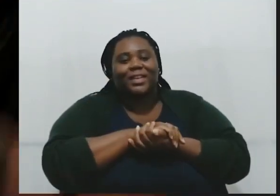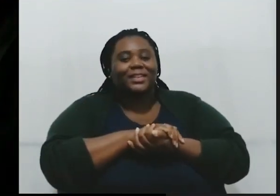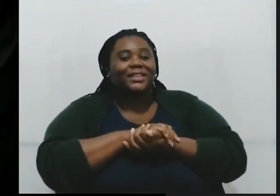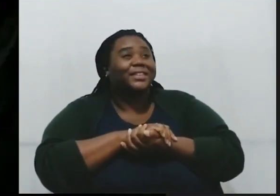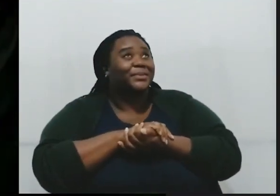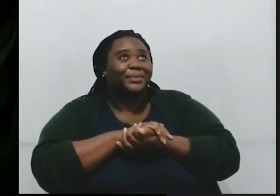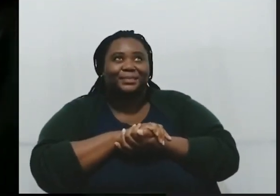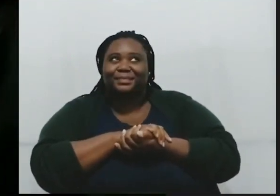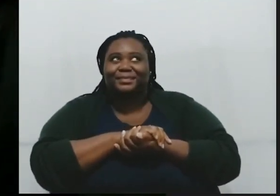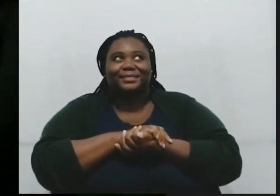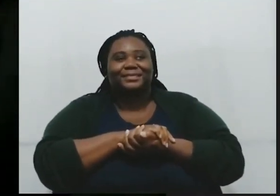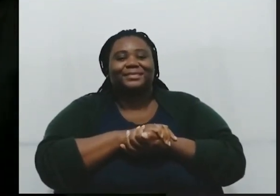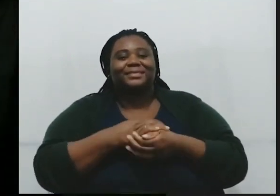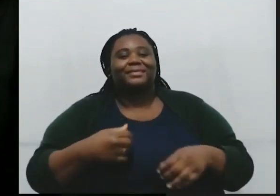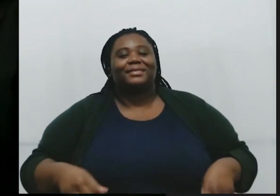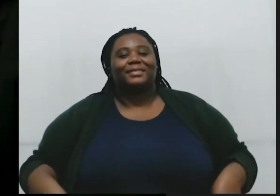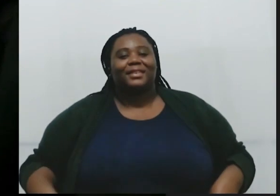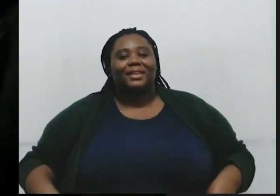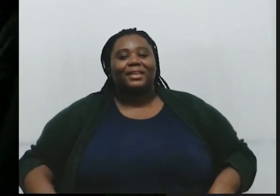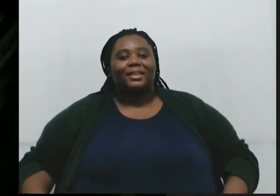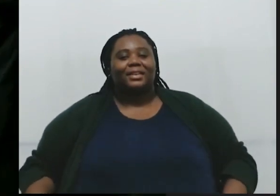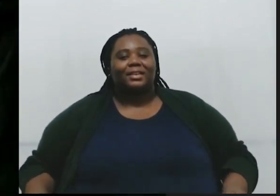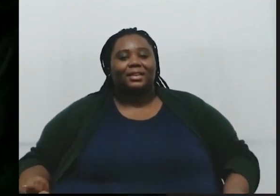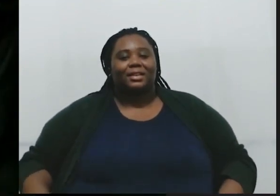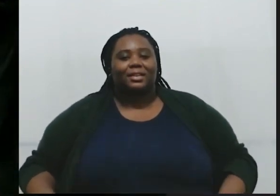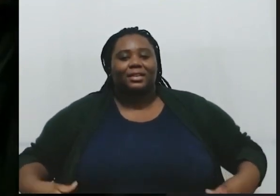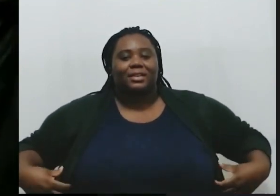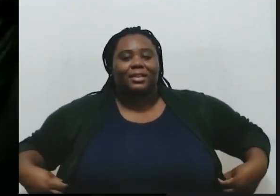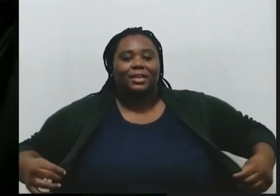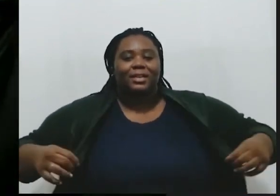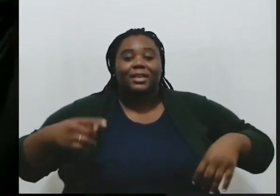Eu levei um cramaço, assim, eu sempre fui meio